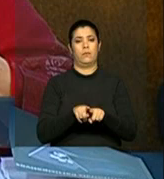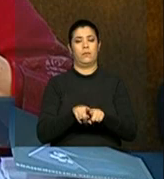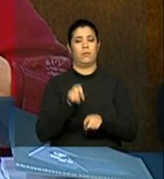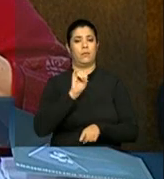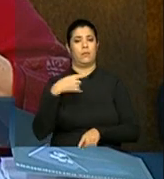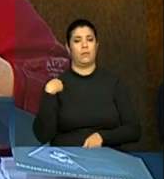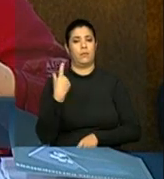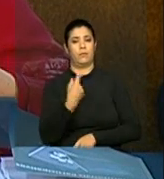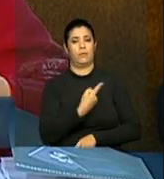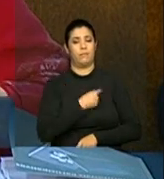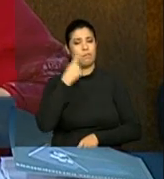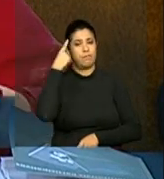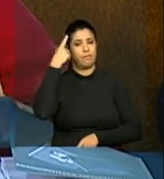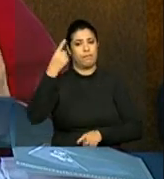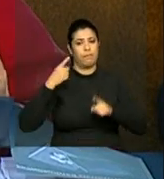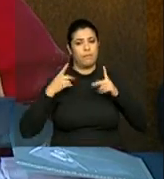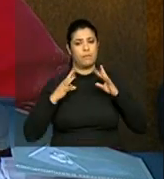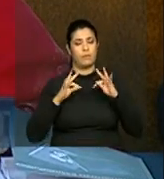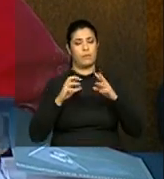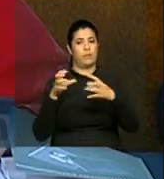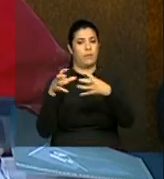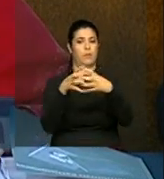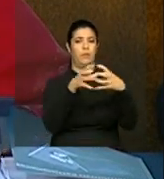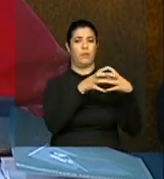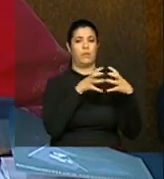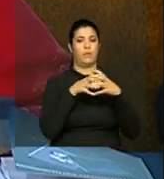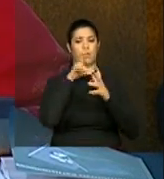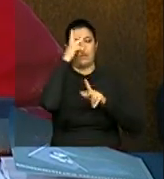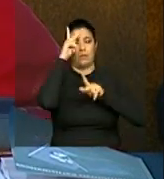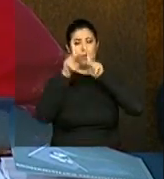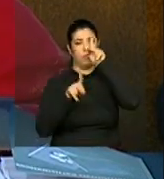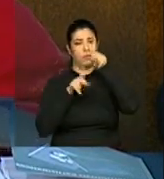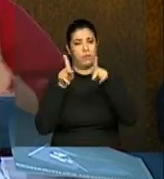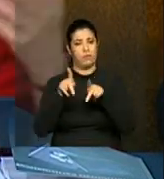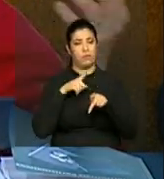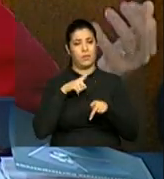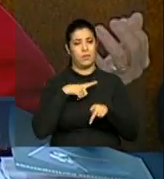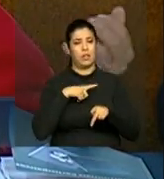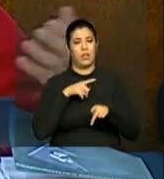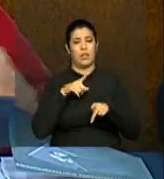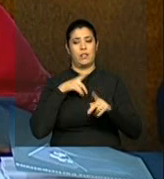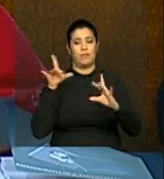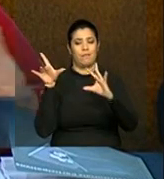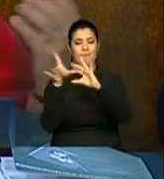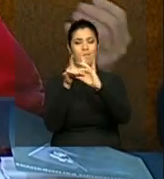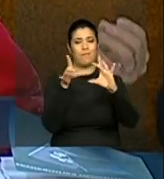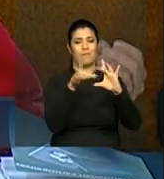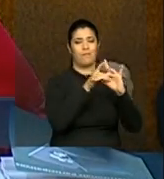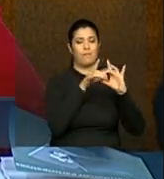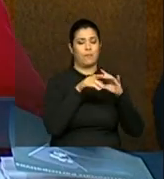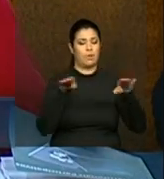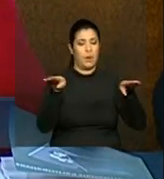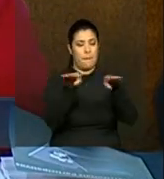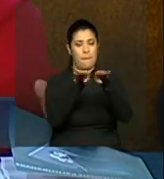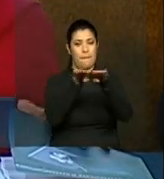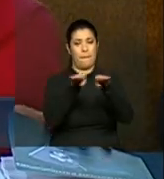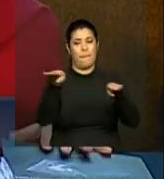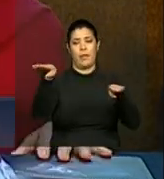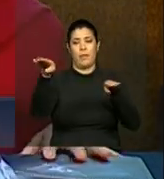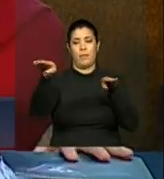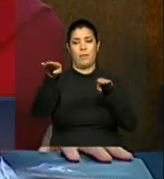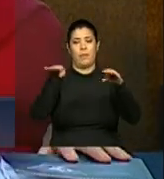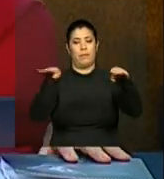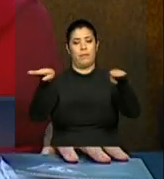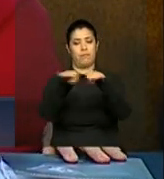Se nós pensarmos, todos esses grupos de população estão transversalizados em todas essas três